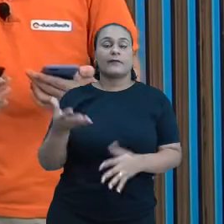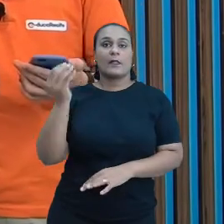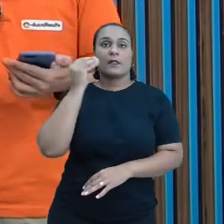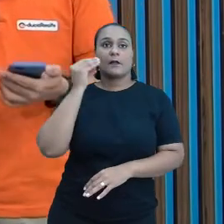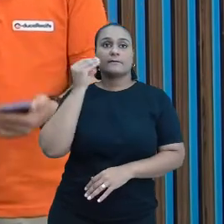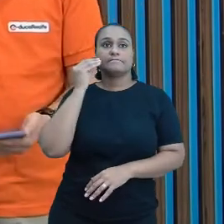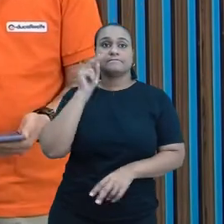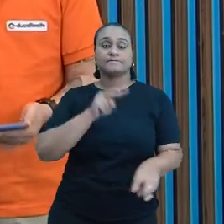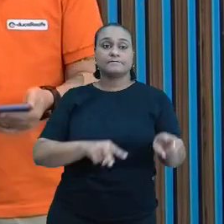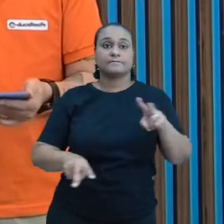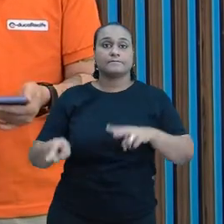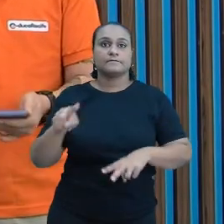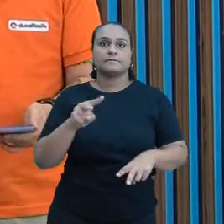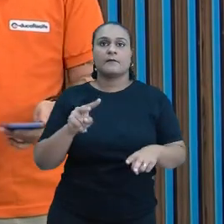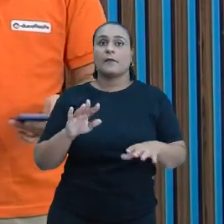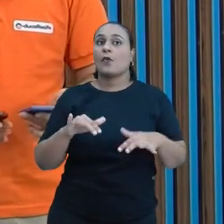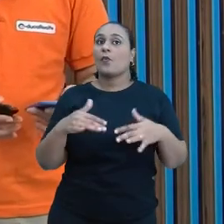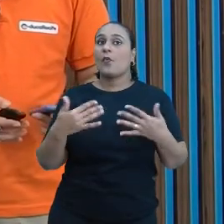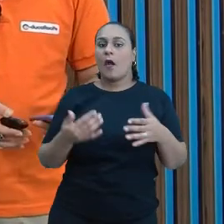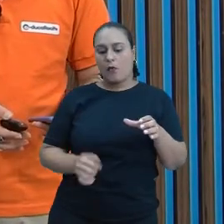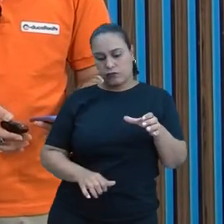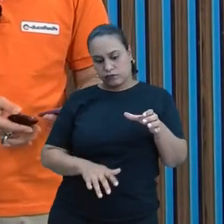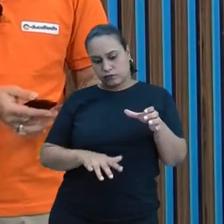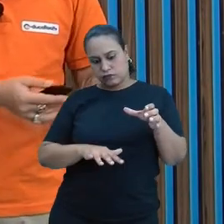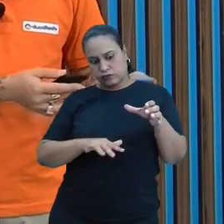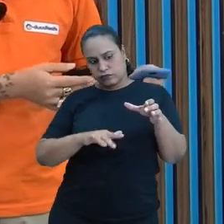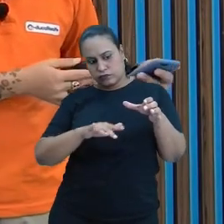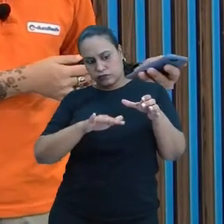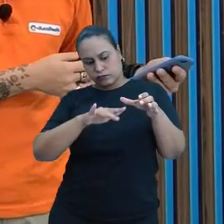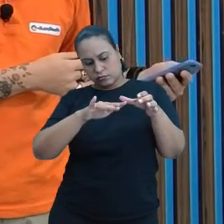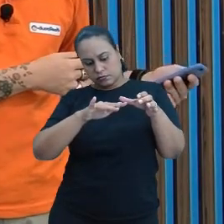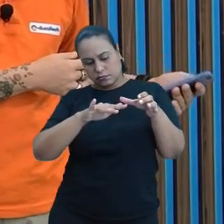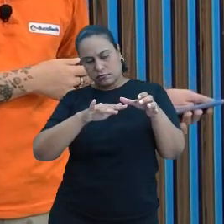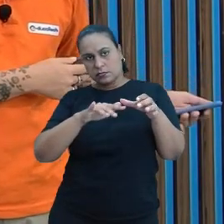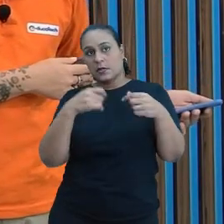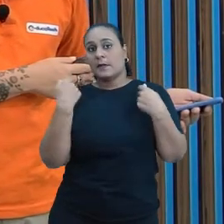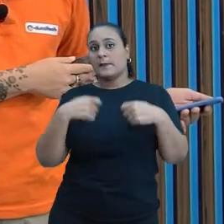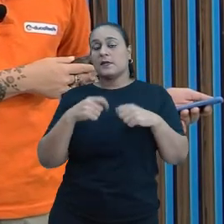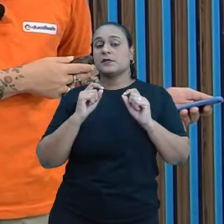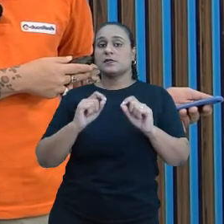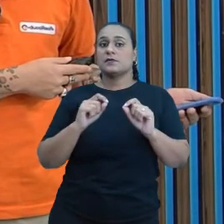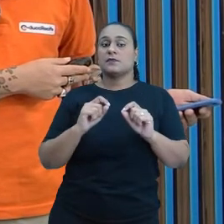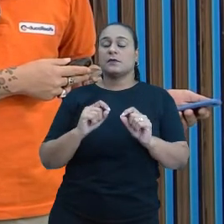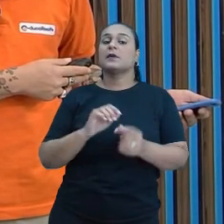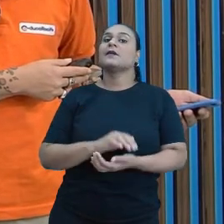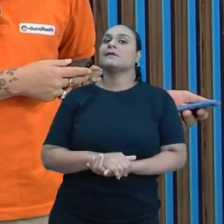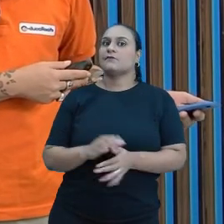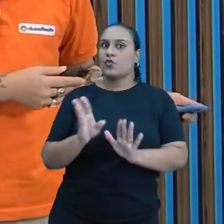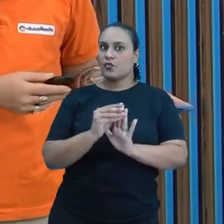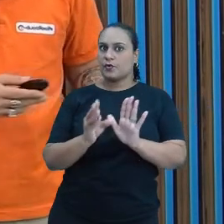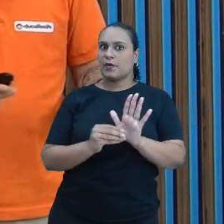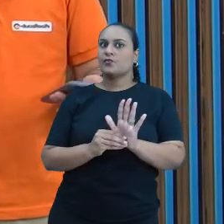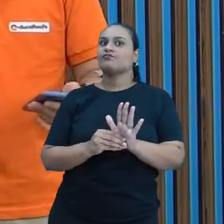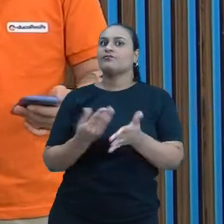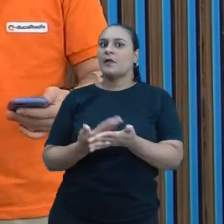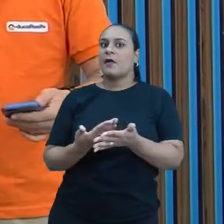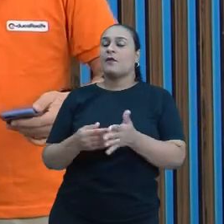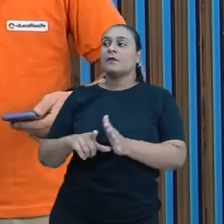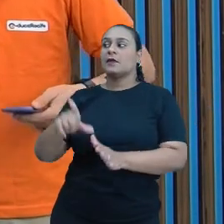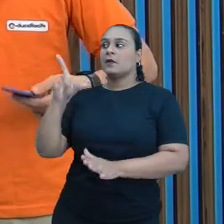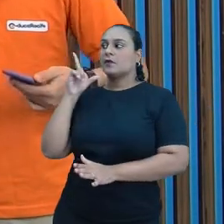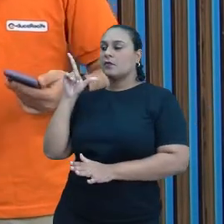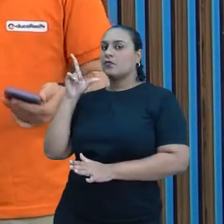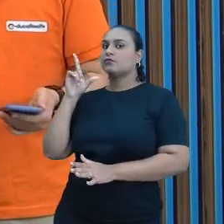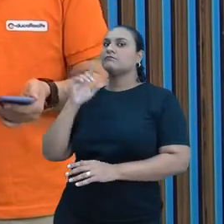tentar observar qual é o volume do cilindro, a gente vai precisar resgatar um pouco do que a gente viu nas aulas anteriores, ou seja,